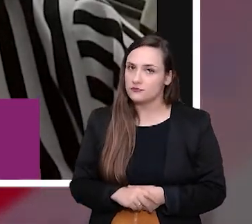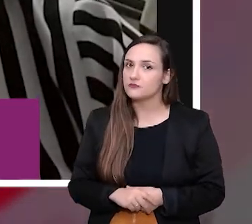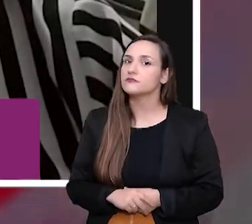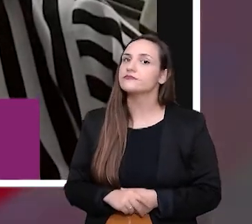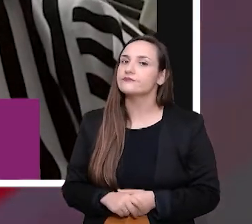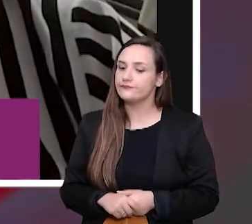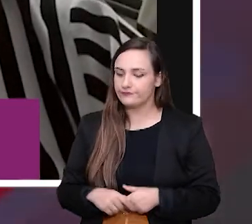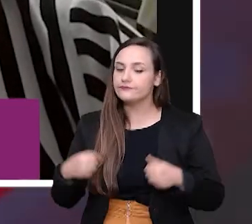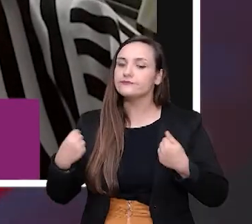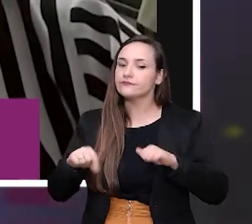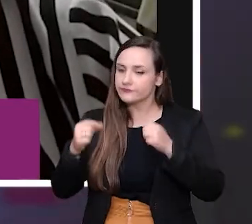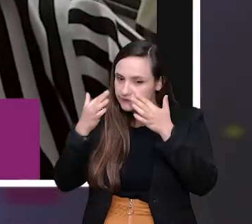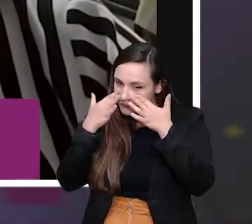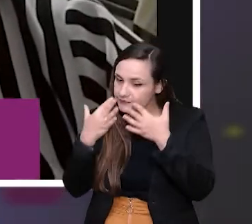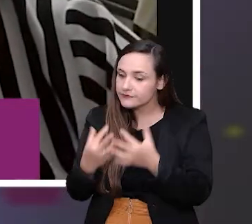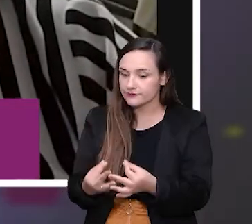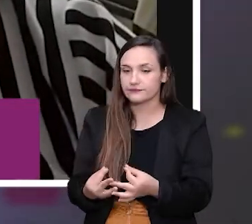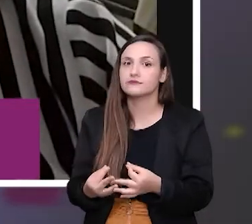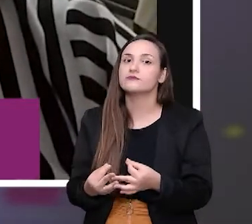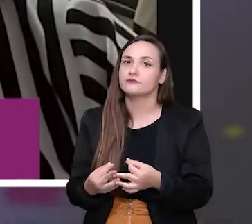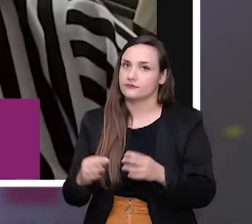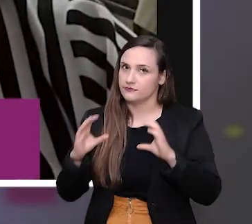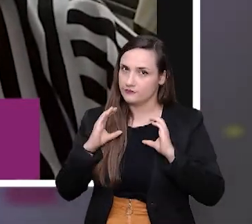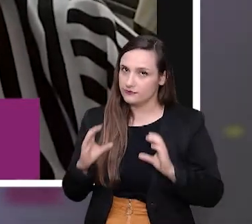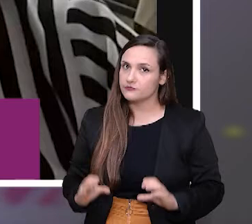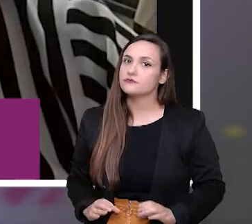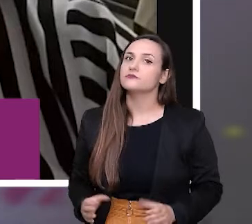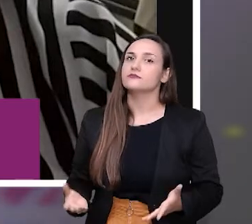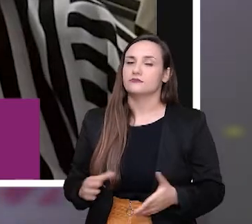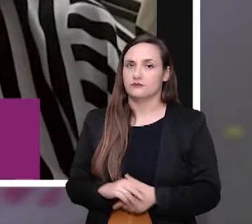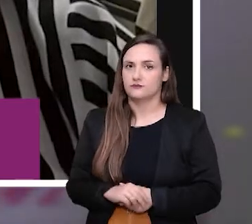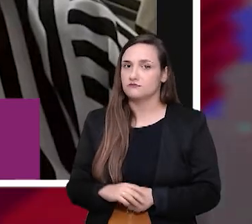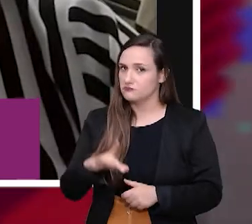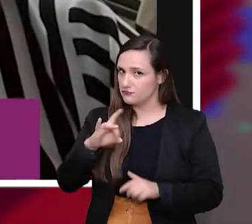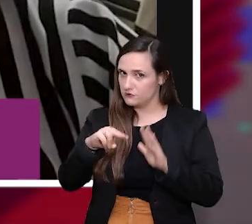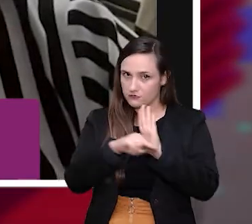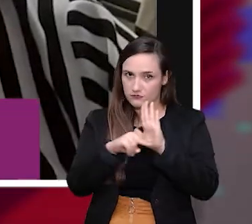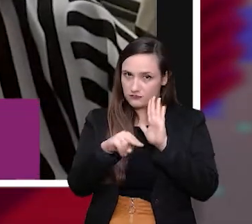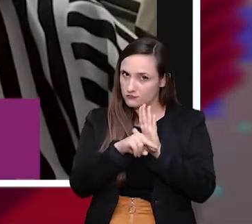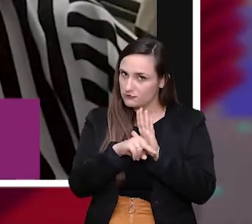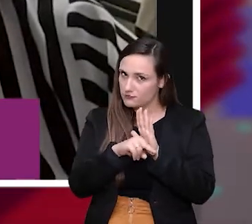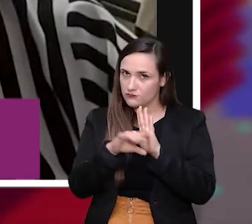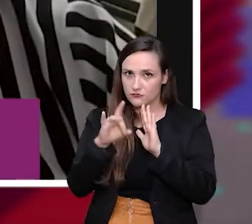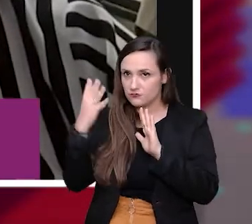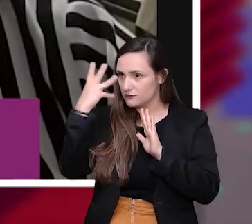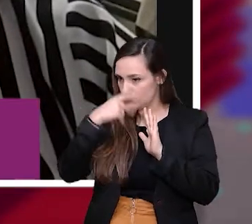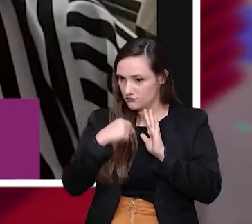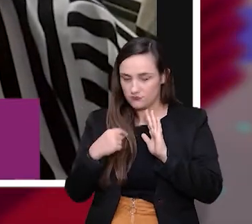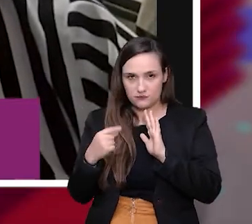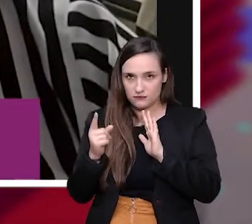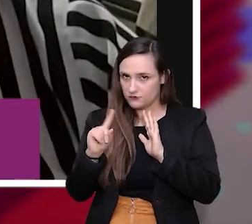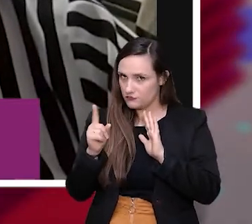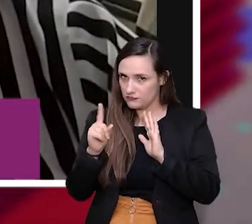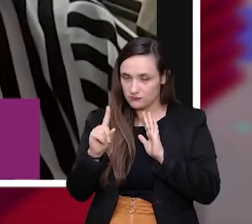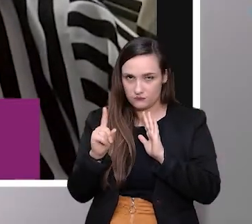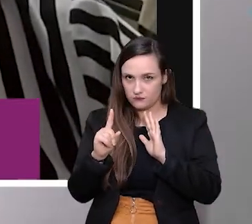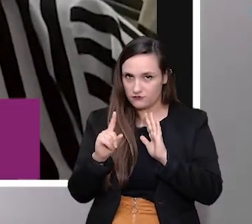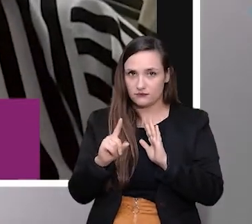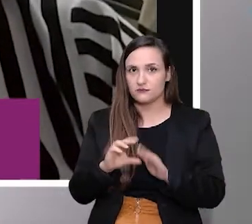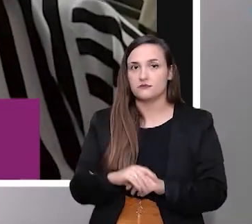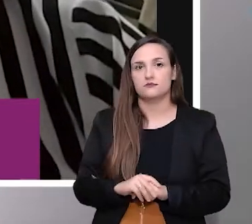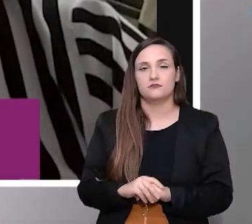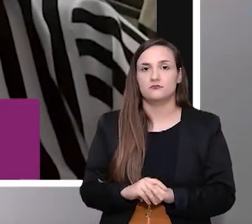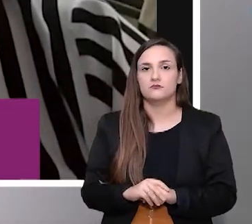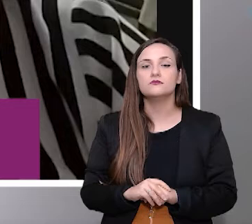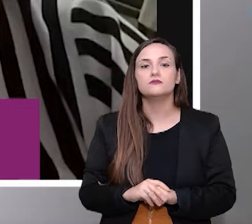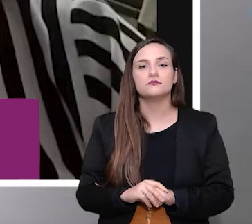é, né? Então, a gente tem que atentar muito para essa questão comportamental. Não é só as notas, né, e a beleza física,